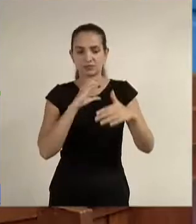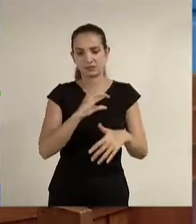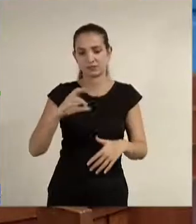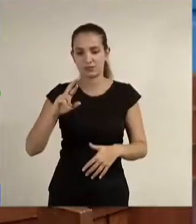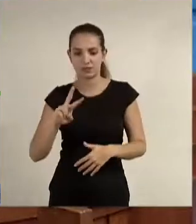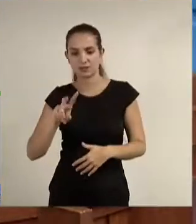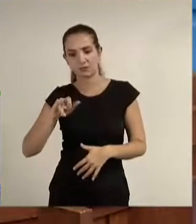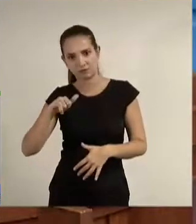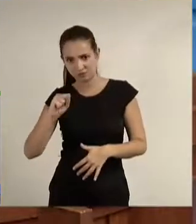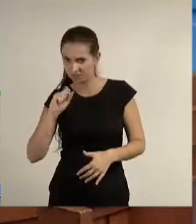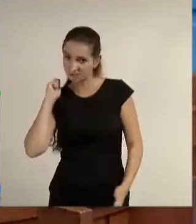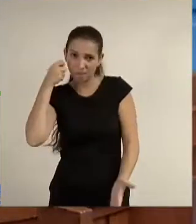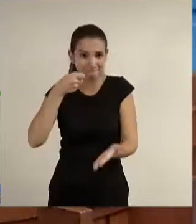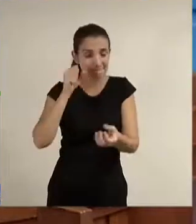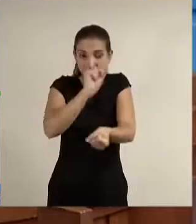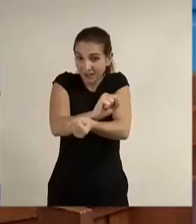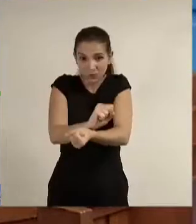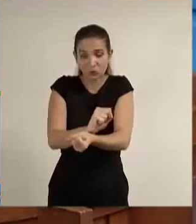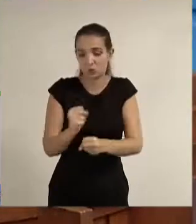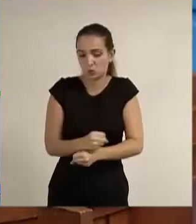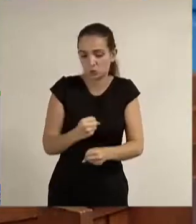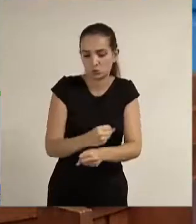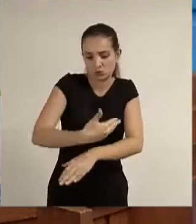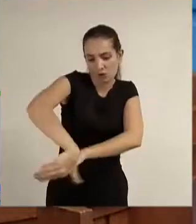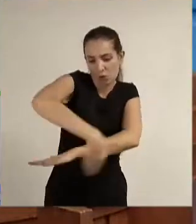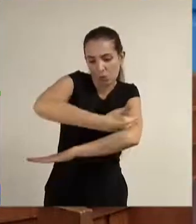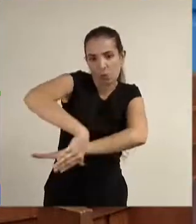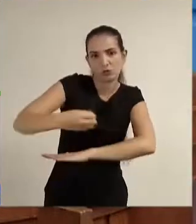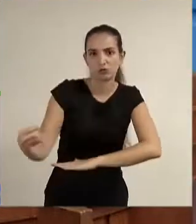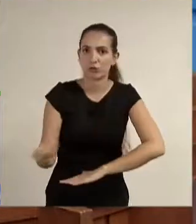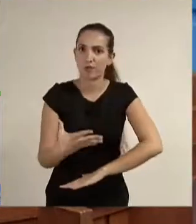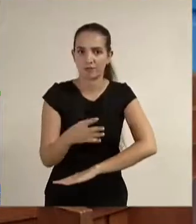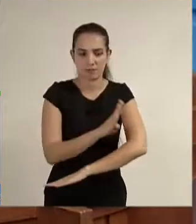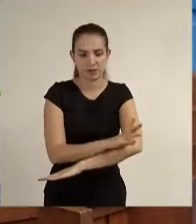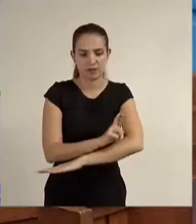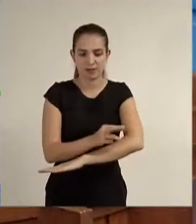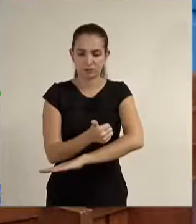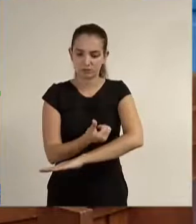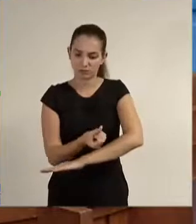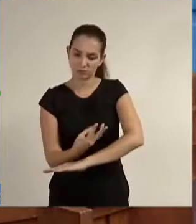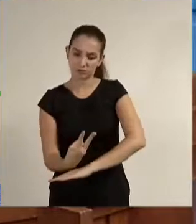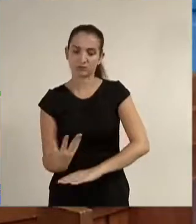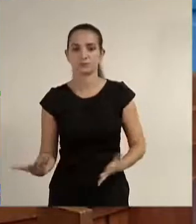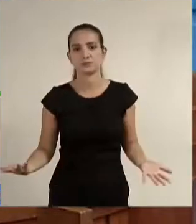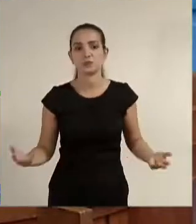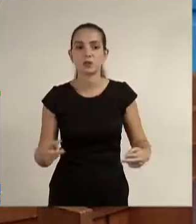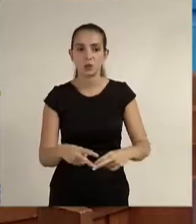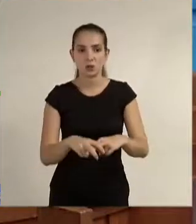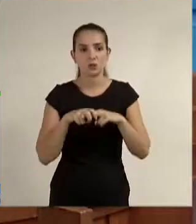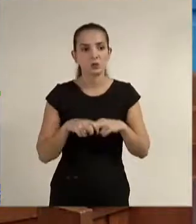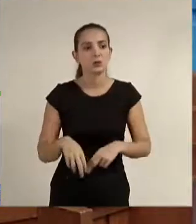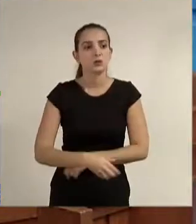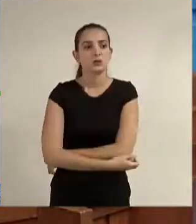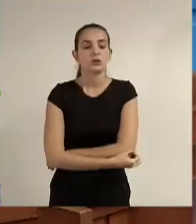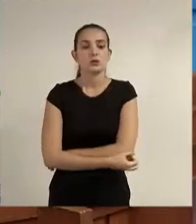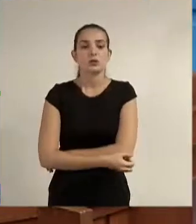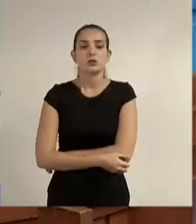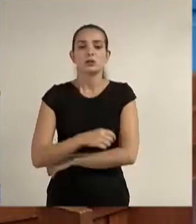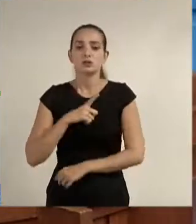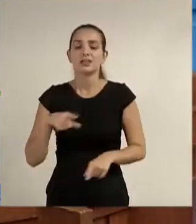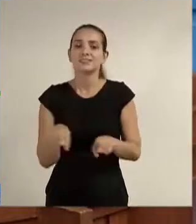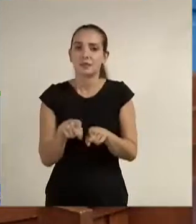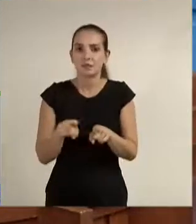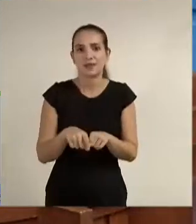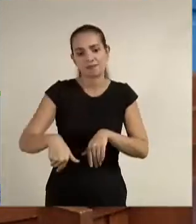intervenção necessária, que aí temos que fazer um trabalho em conjunto, porque nós temos ali a Avenida Coronel Ponciano, que é da Prefeitura, a MS, que é do Governo